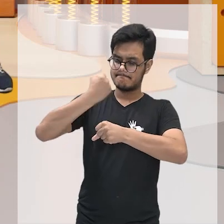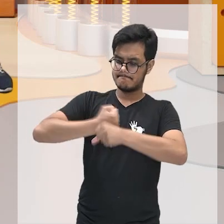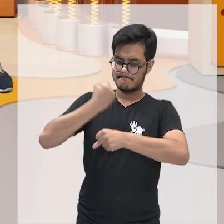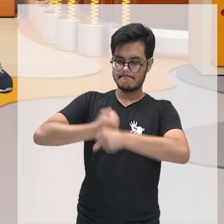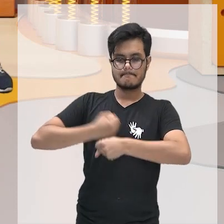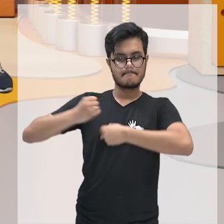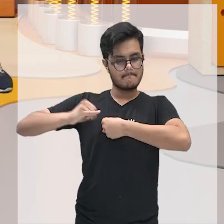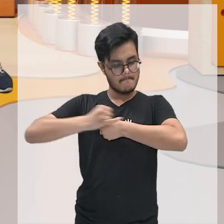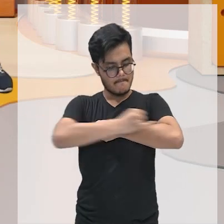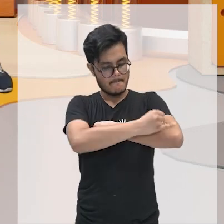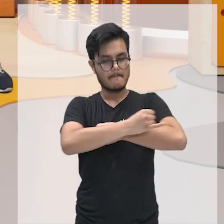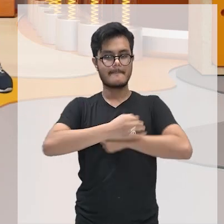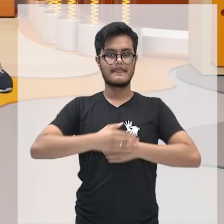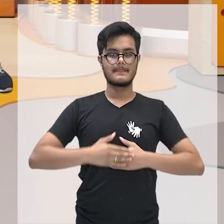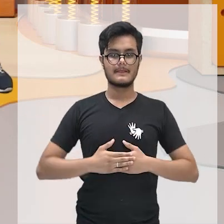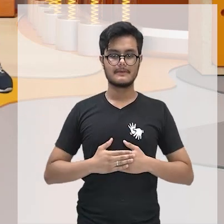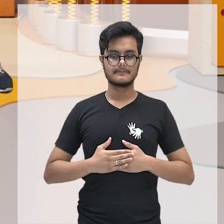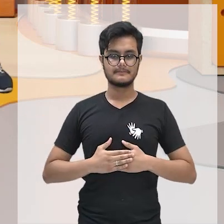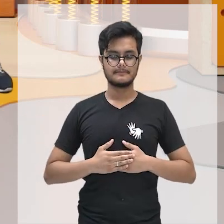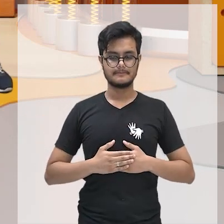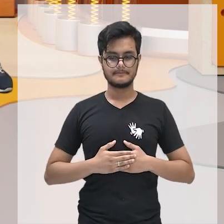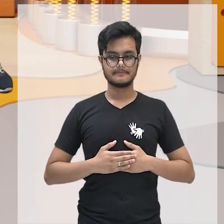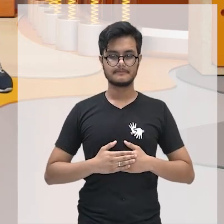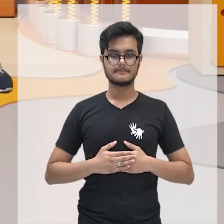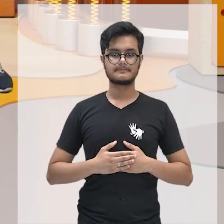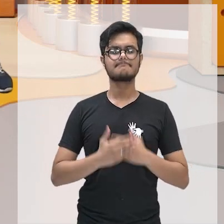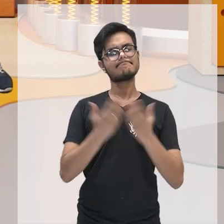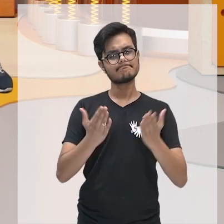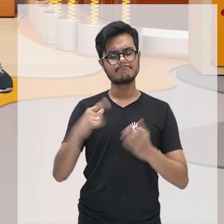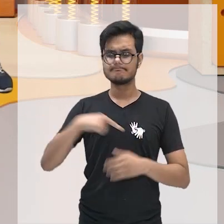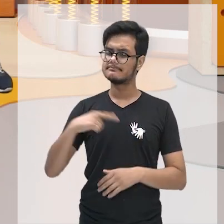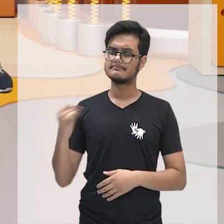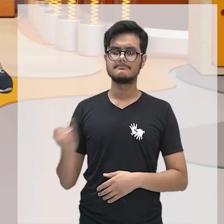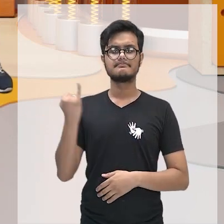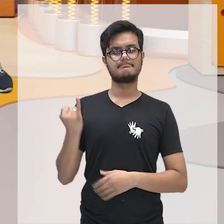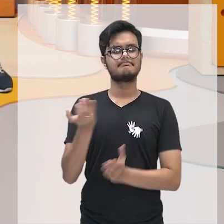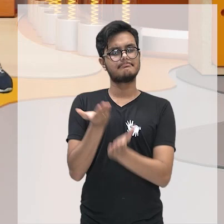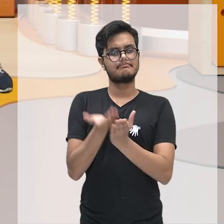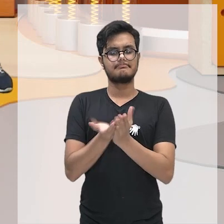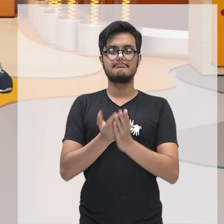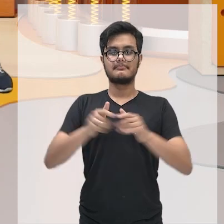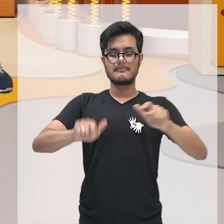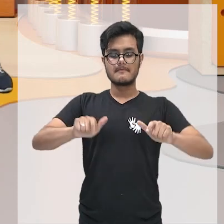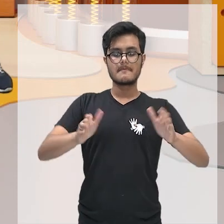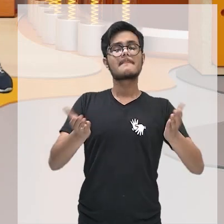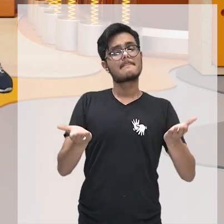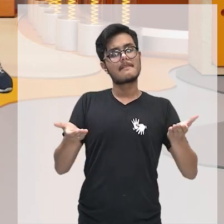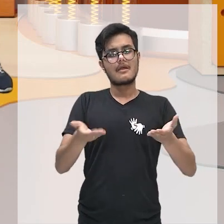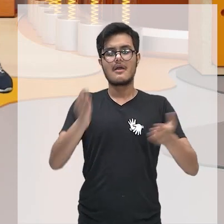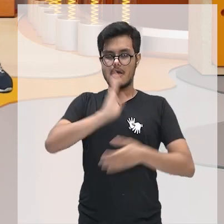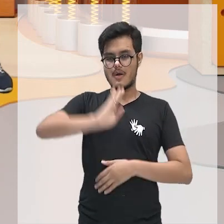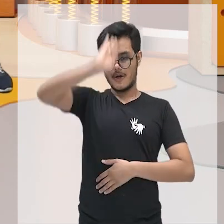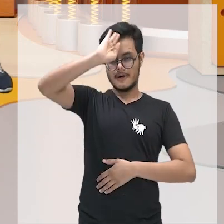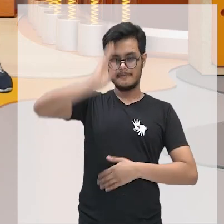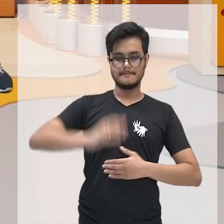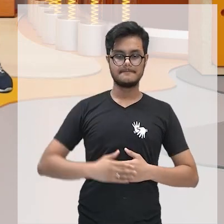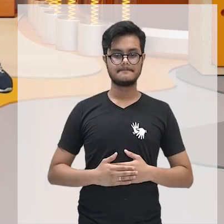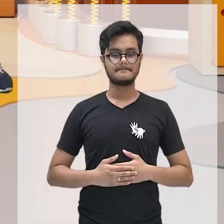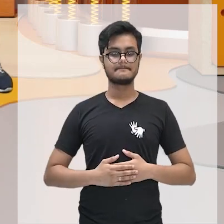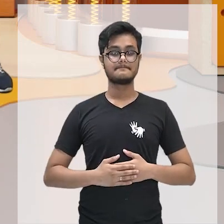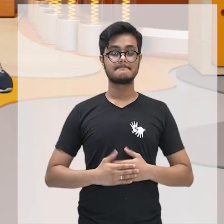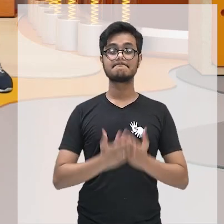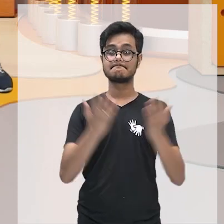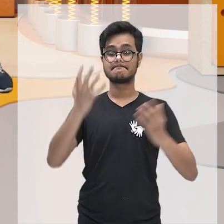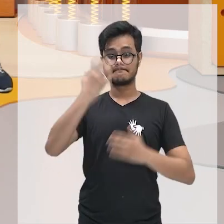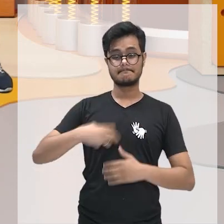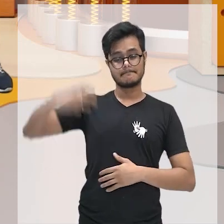do Circus máximos que vai ter uma grande importância para Roma dentro daquele período tá seu reinado foi